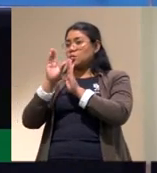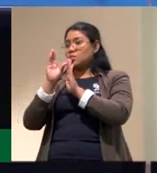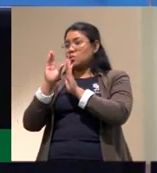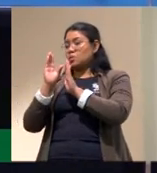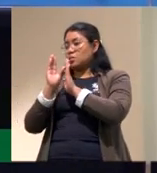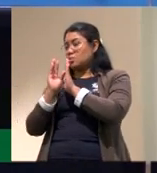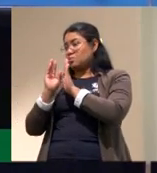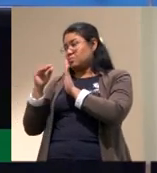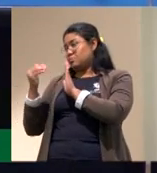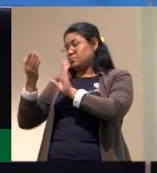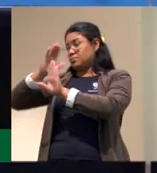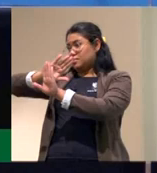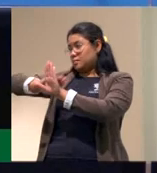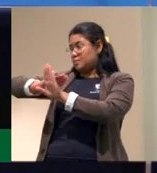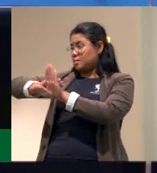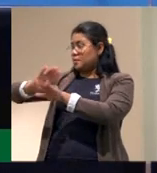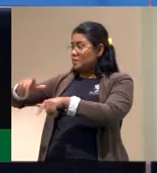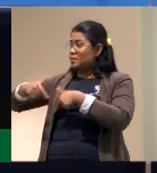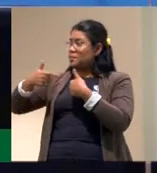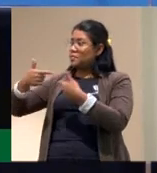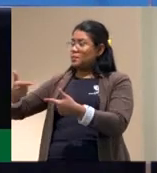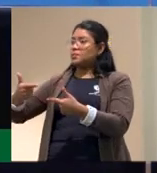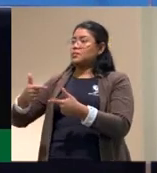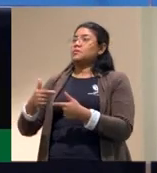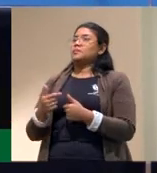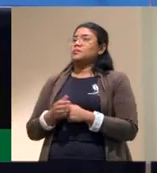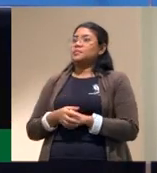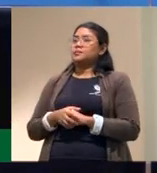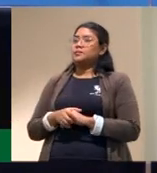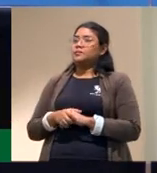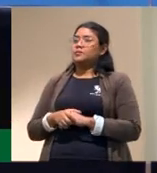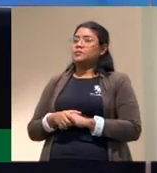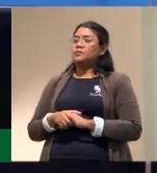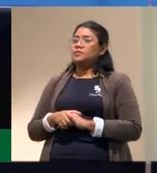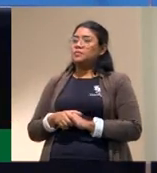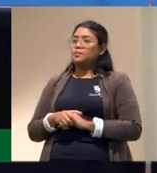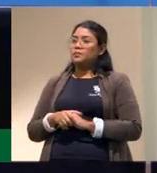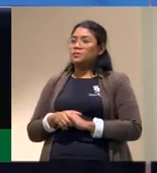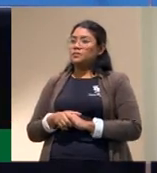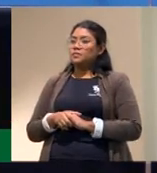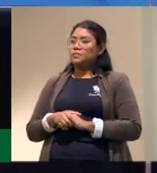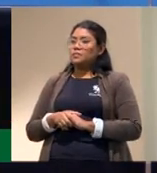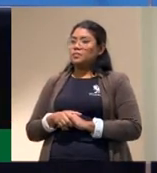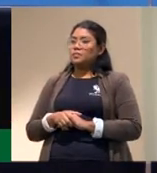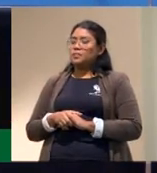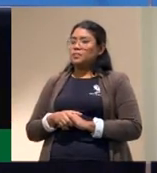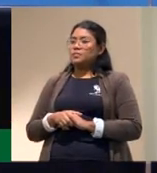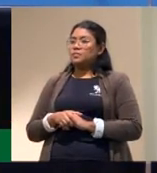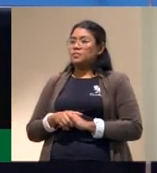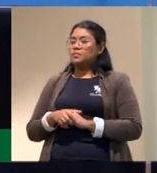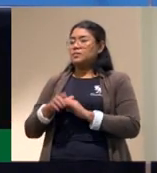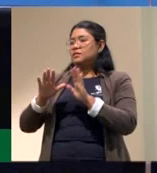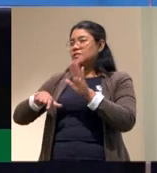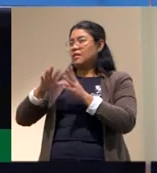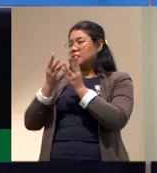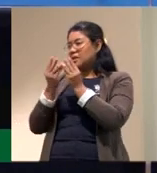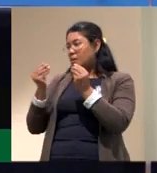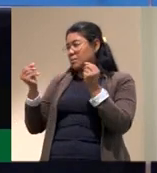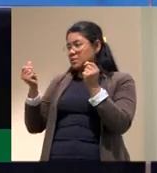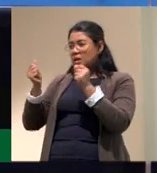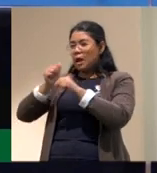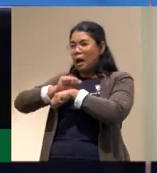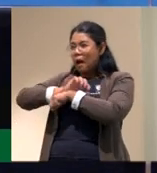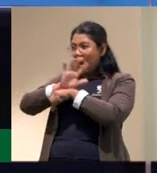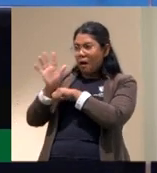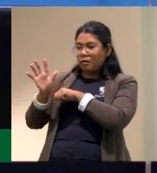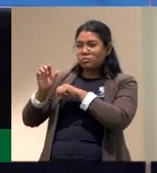ação. Eu cheguei até aqui para dizer, bom, o conteúdo da ação está no interior dos núcleos, mas fica tudo muito abstrato, a gente não diz o que é, né?